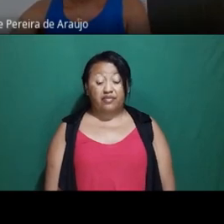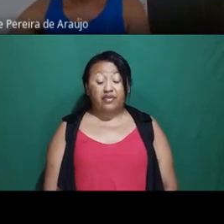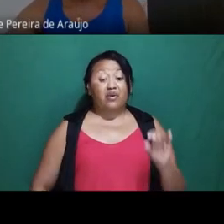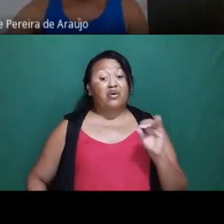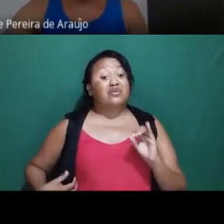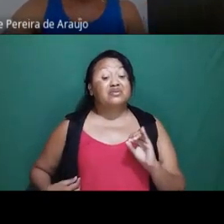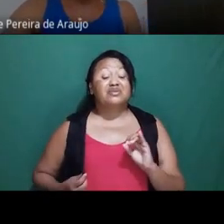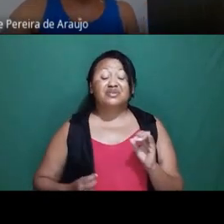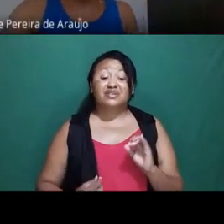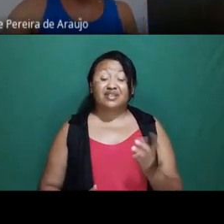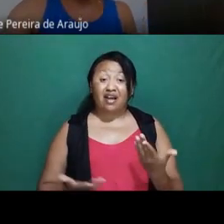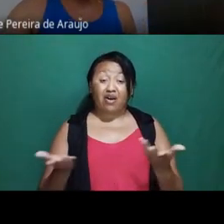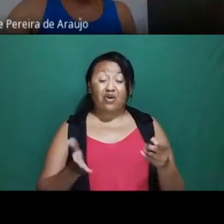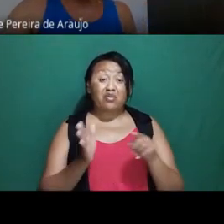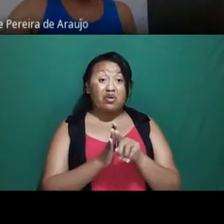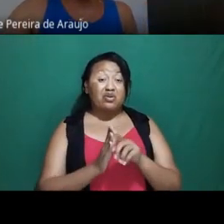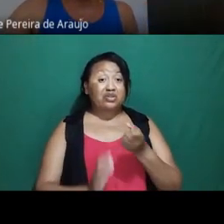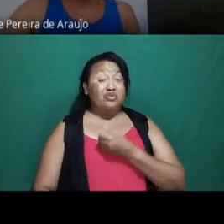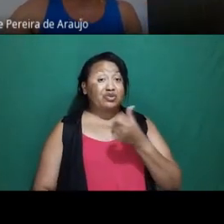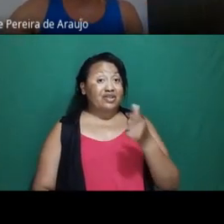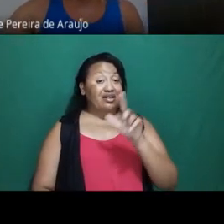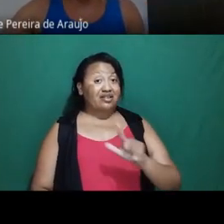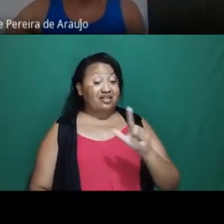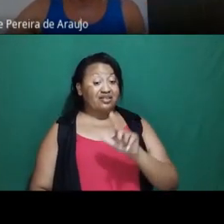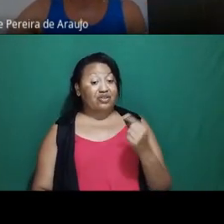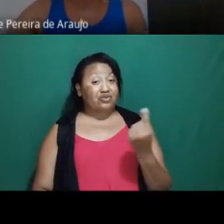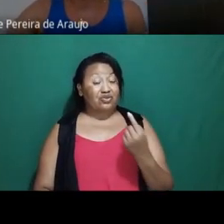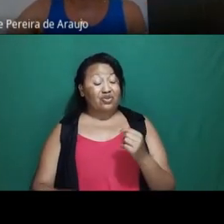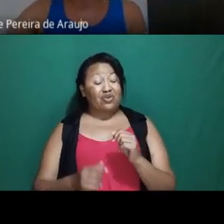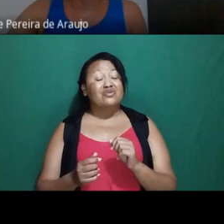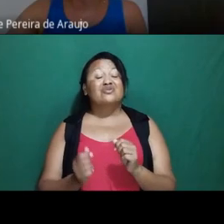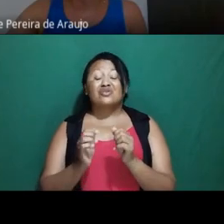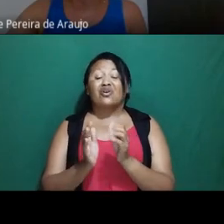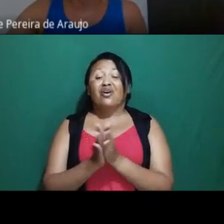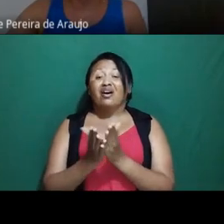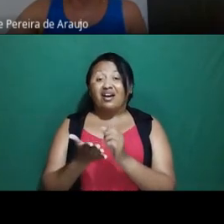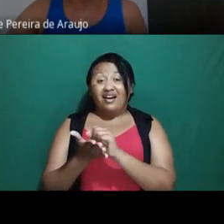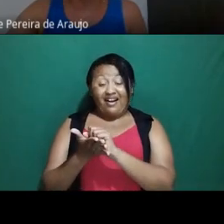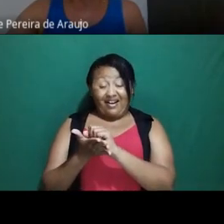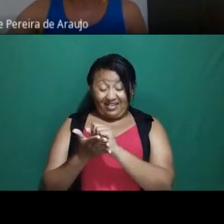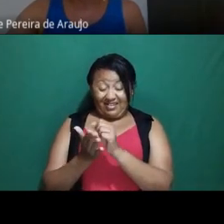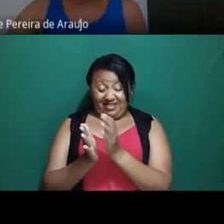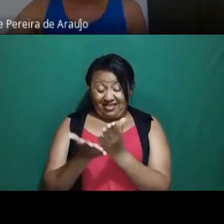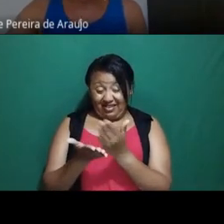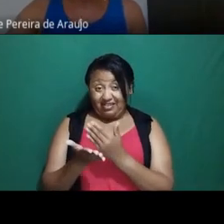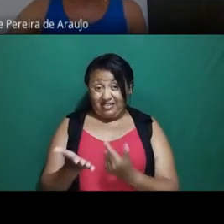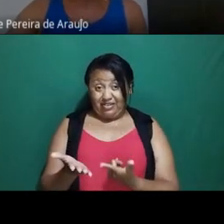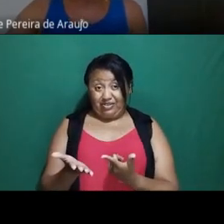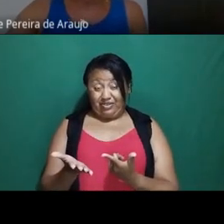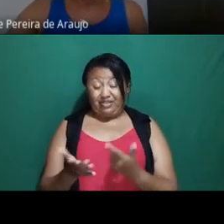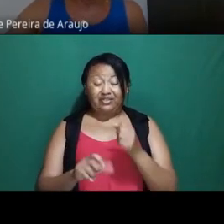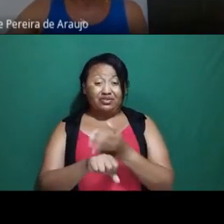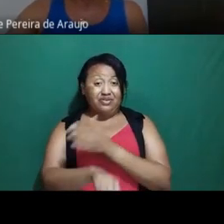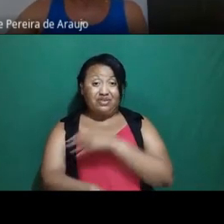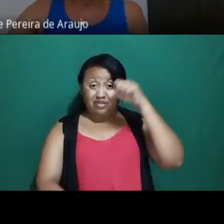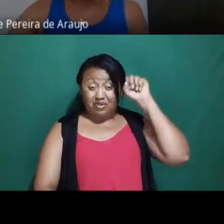Olá vamos para a questão de número 6 de literatura do nosso caderno simulado de 2022 de prevupe é uma questão